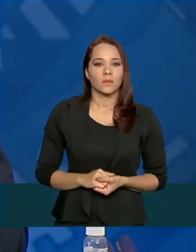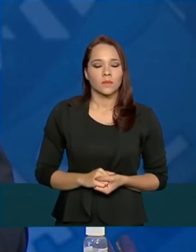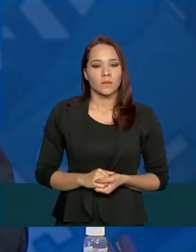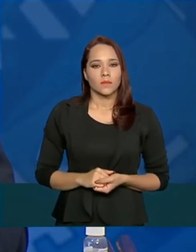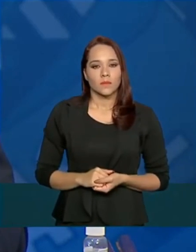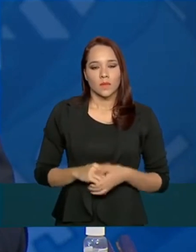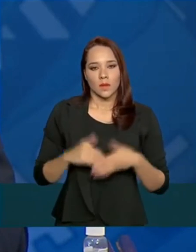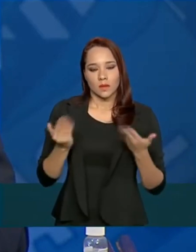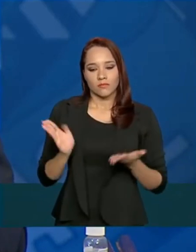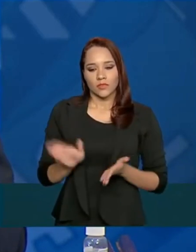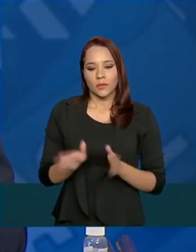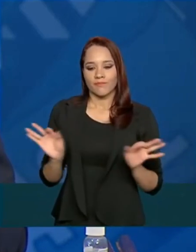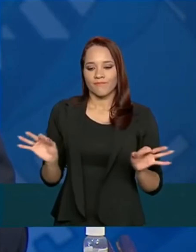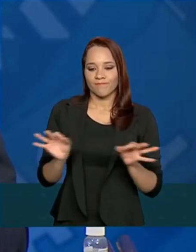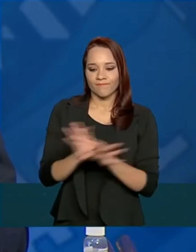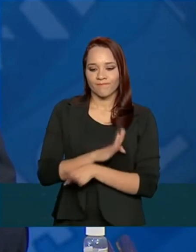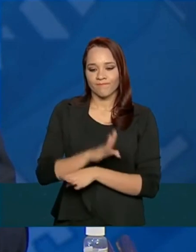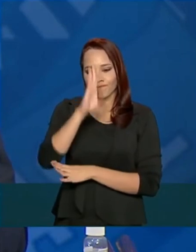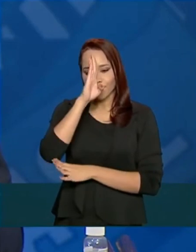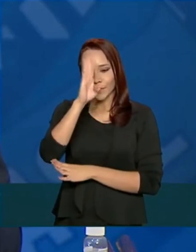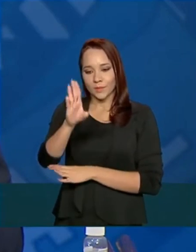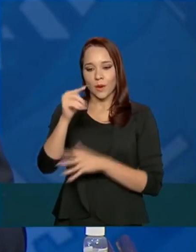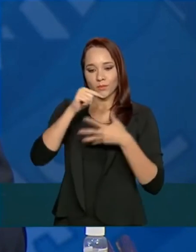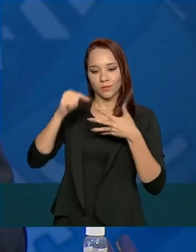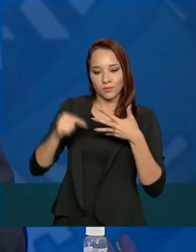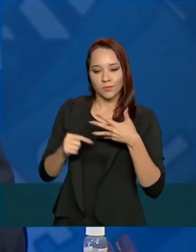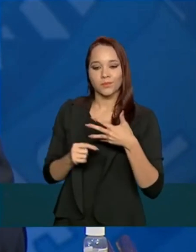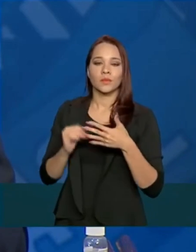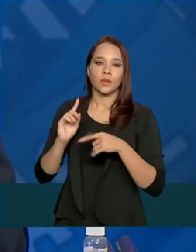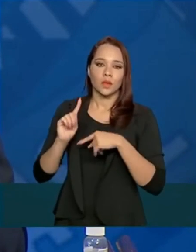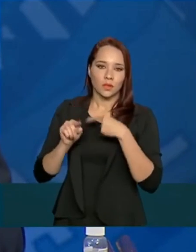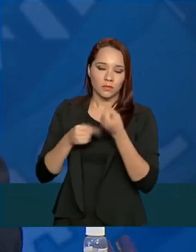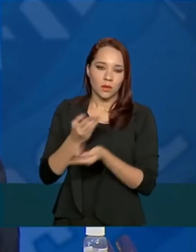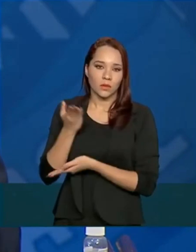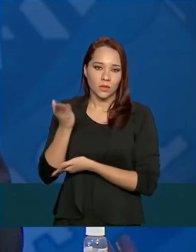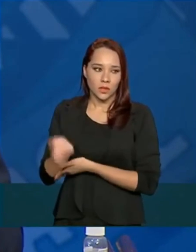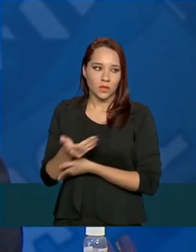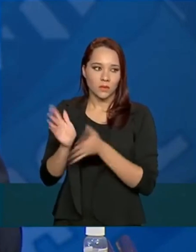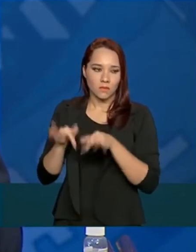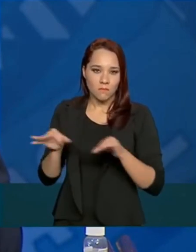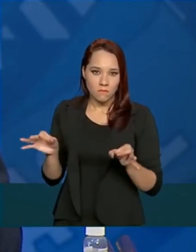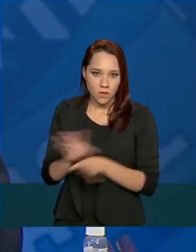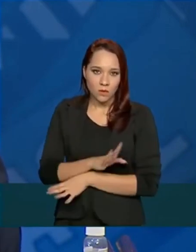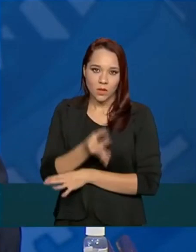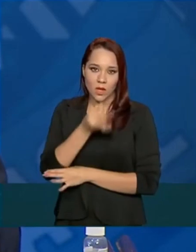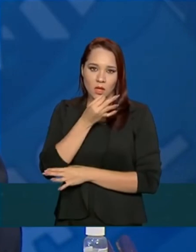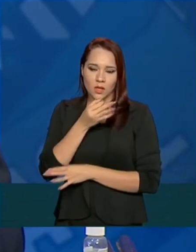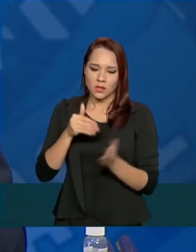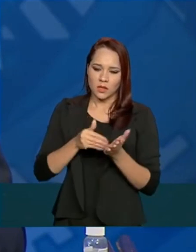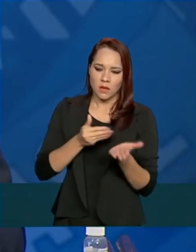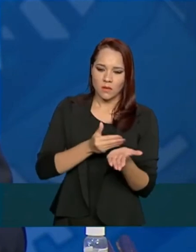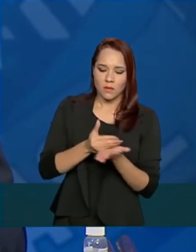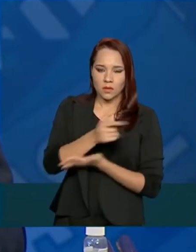Nós estamos fechando os principais pontos e quando isso estiver pronto, que acredito que até o início da